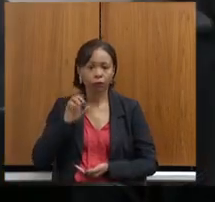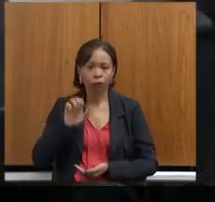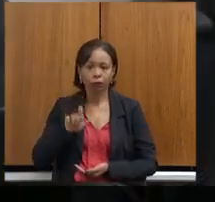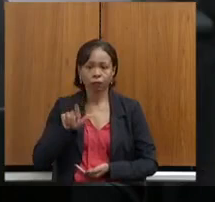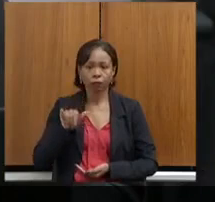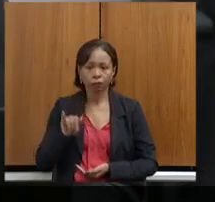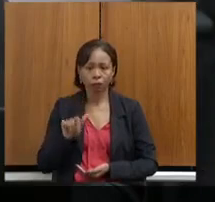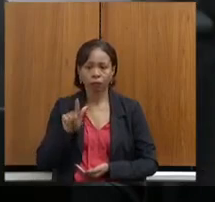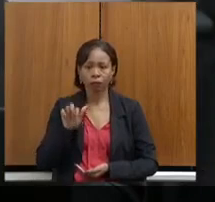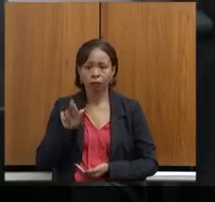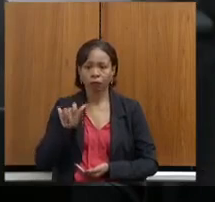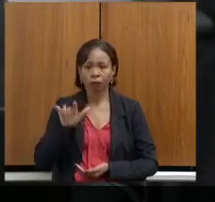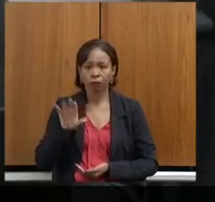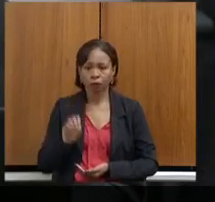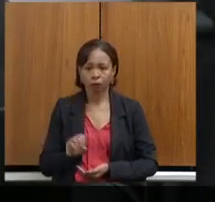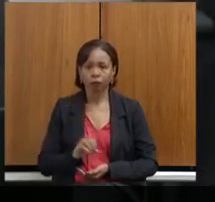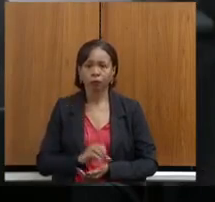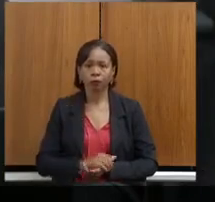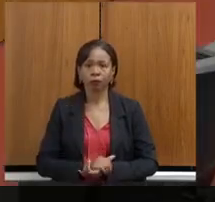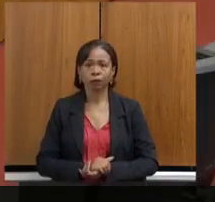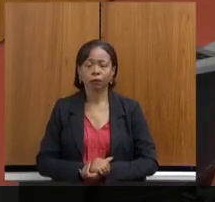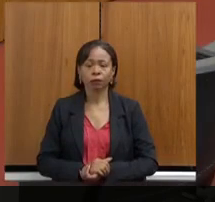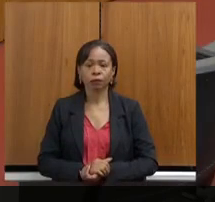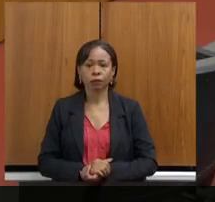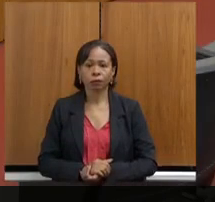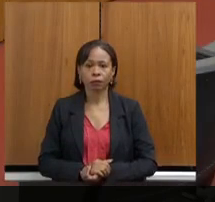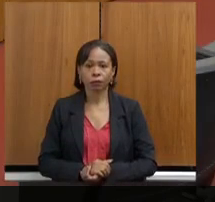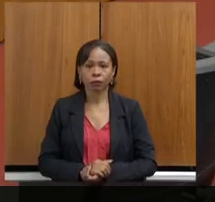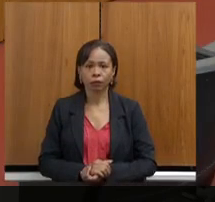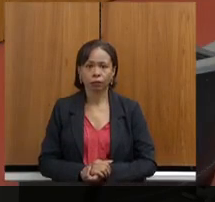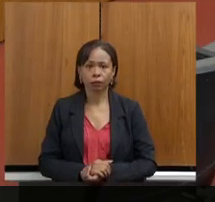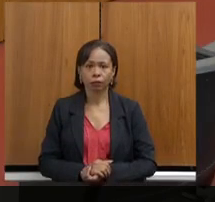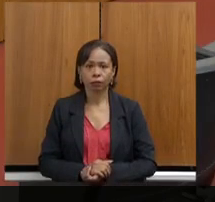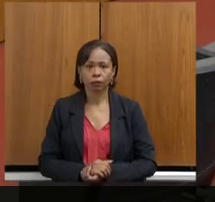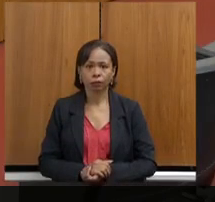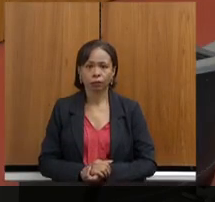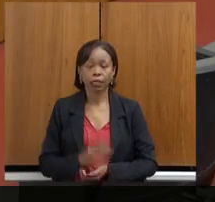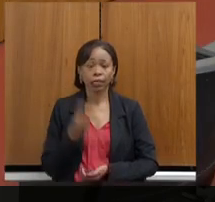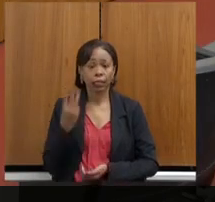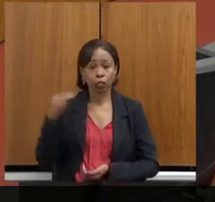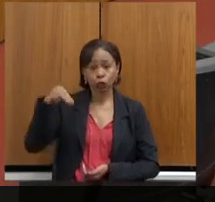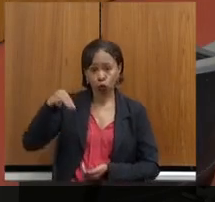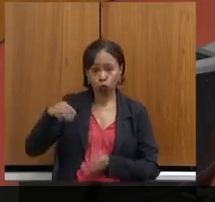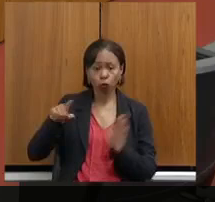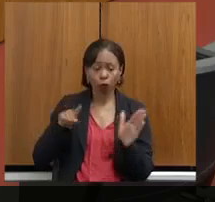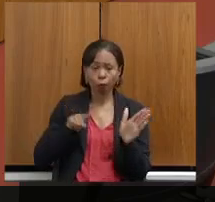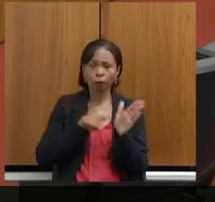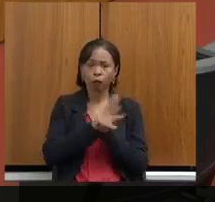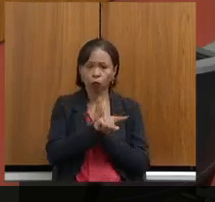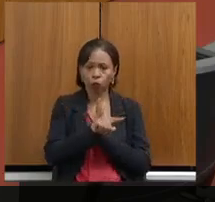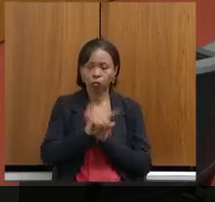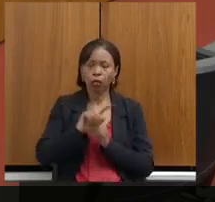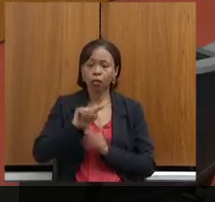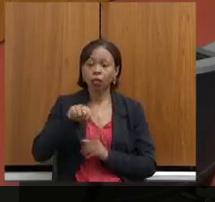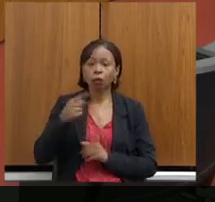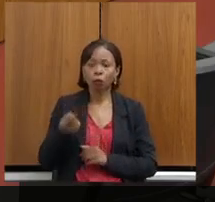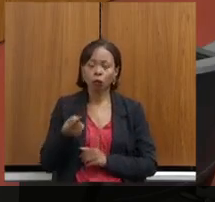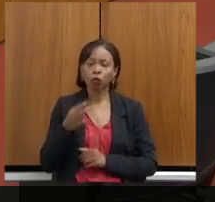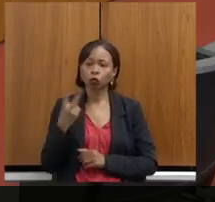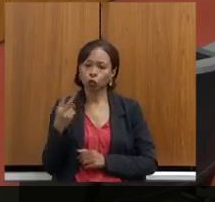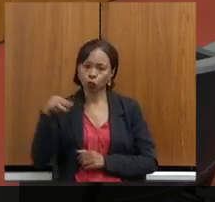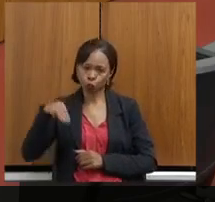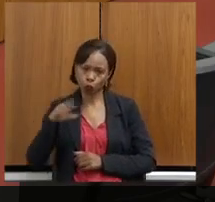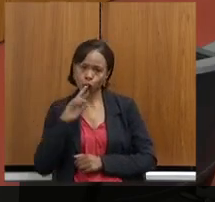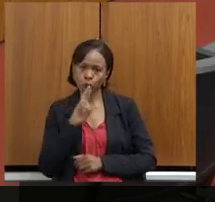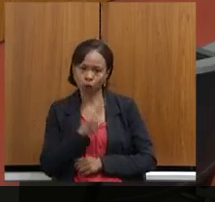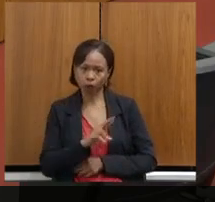grilo vossa excelência é a palavra inicialmente parar de três minutos para pergunta e depois dois minutos para reta